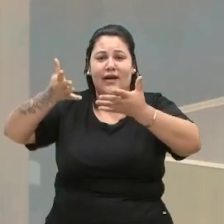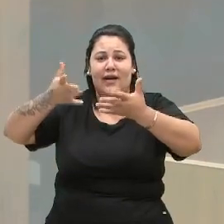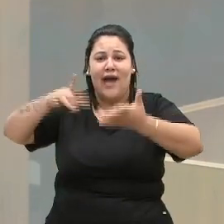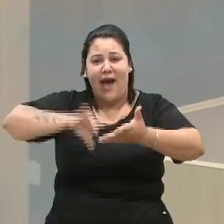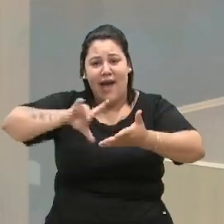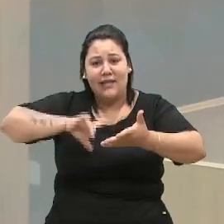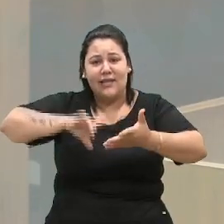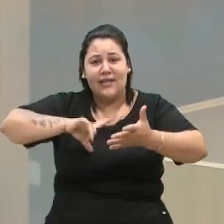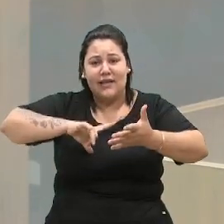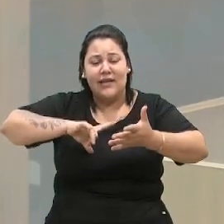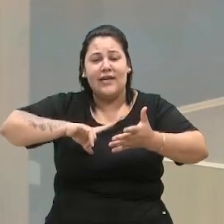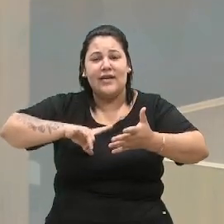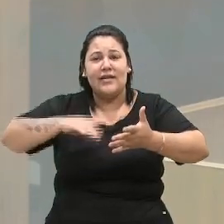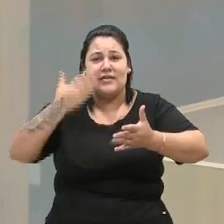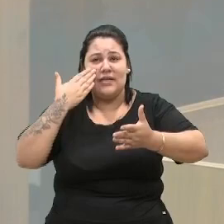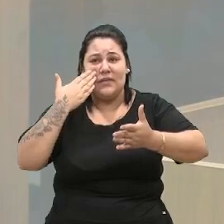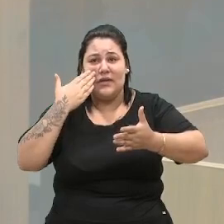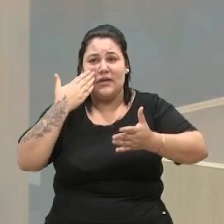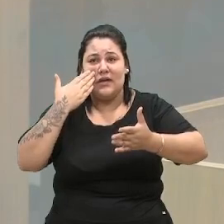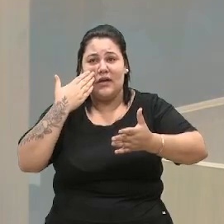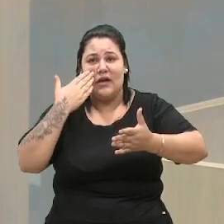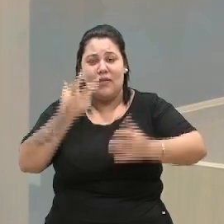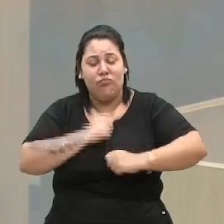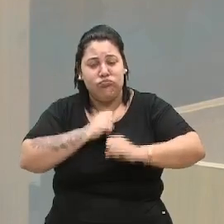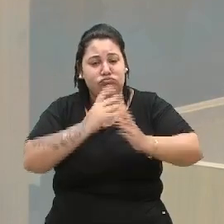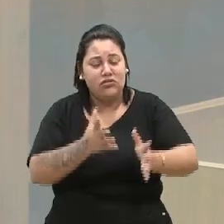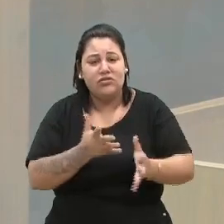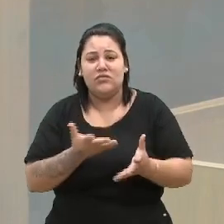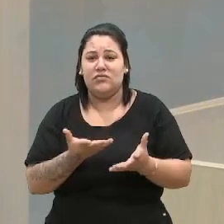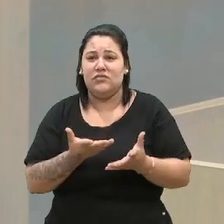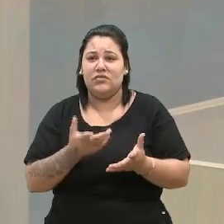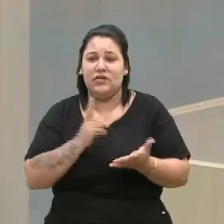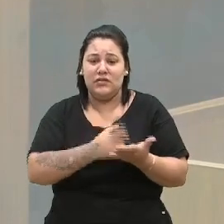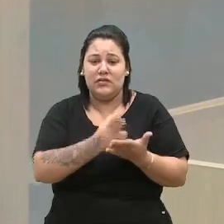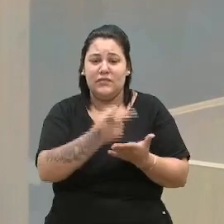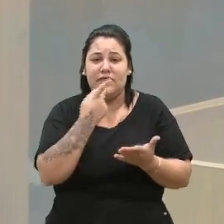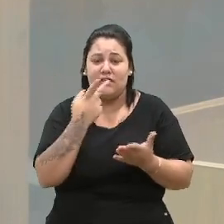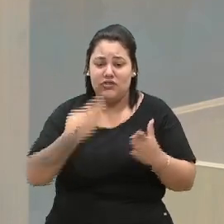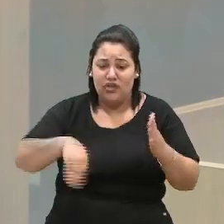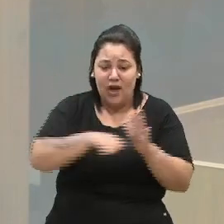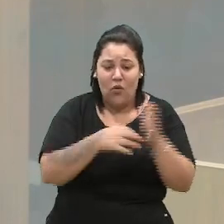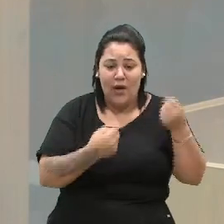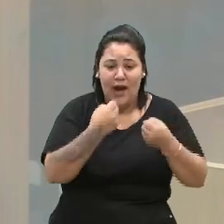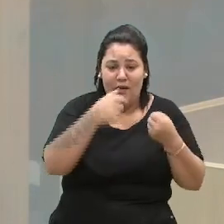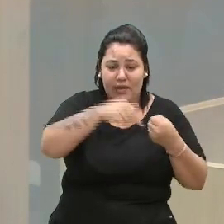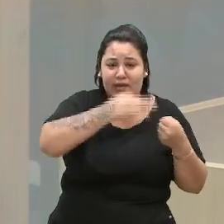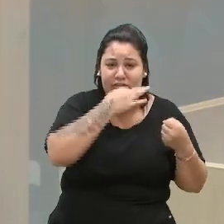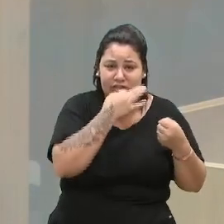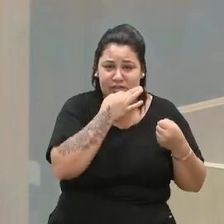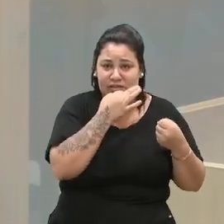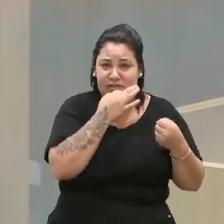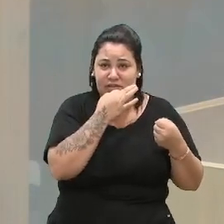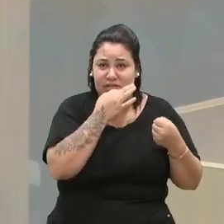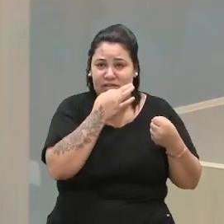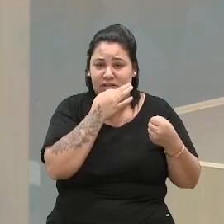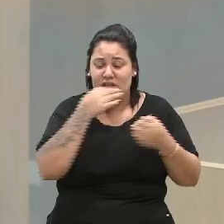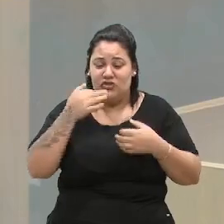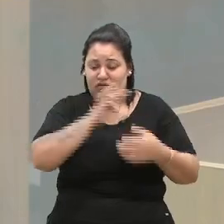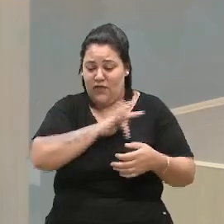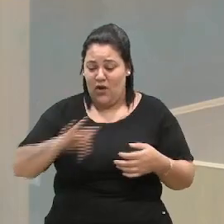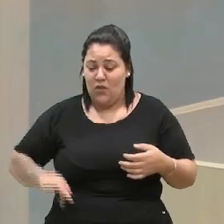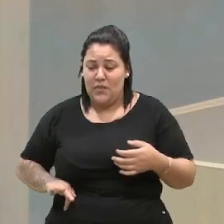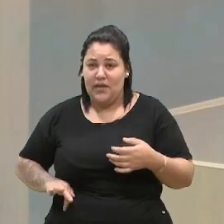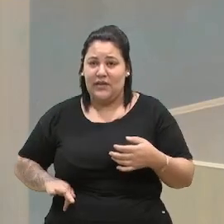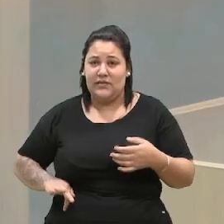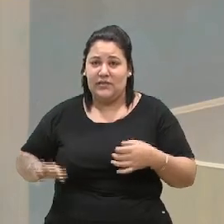Né? Nós temos que... Eu sempre dou um exemplo muito simples. Se um veículo chega em Caxias do Sul, de Farroupilha para cá, e